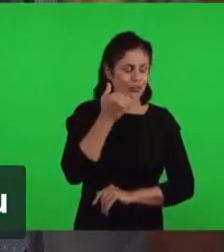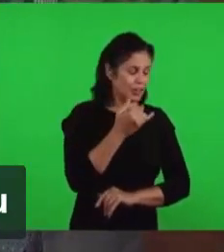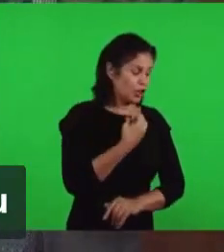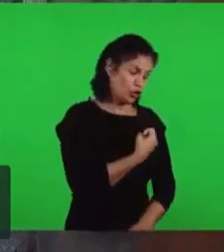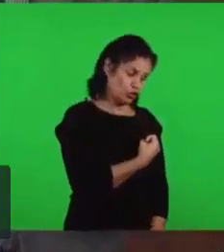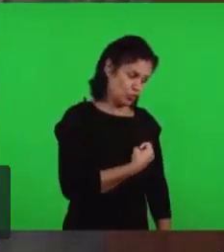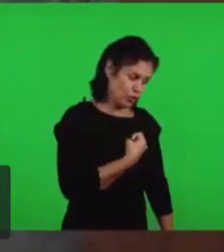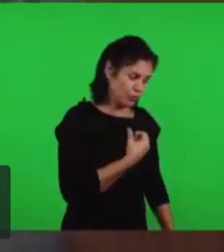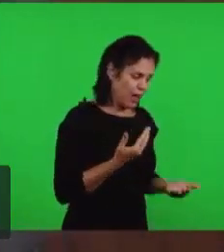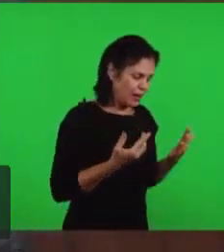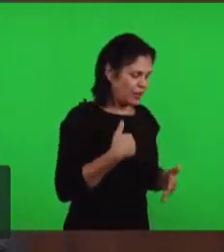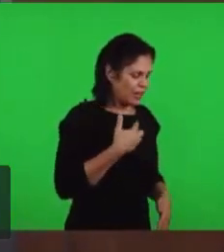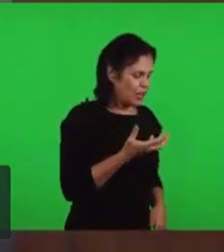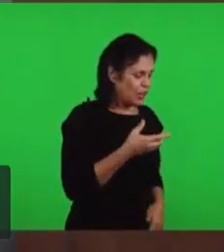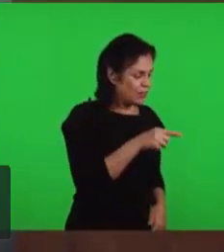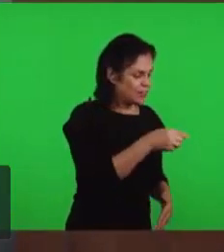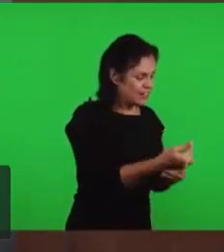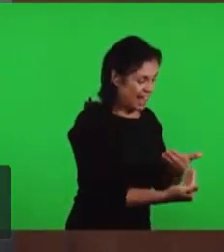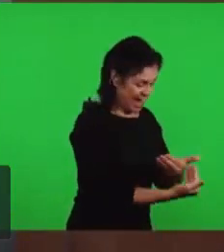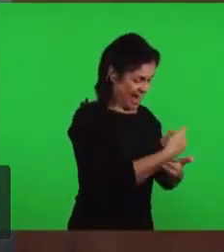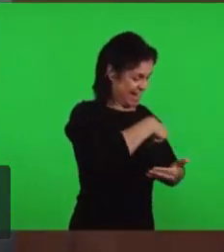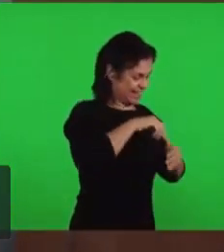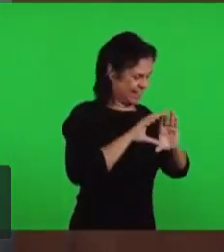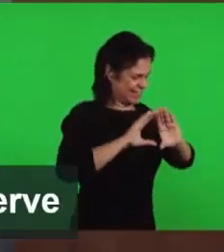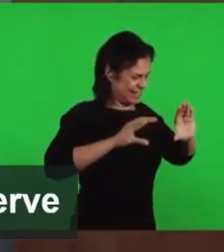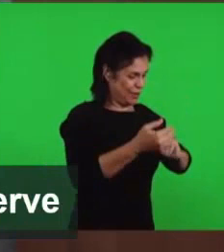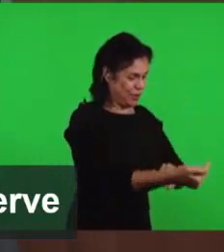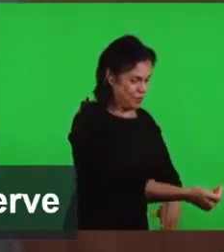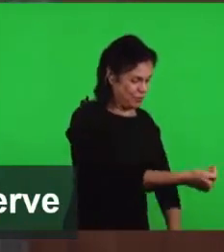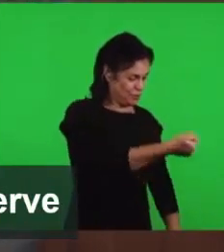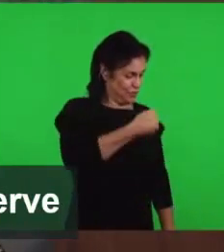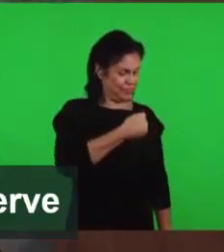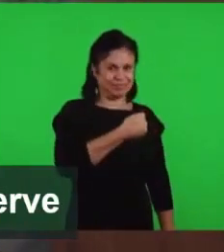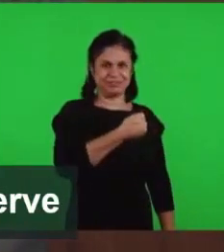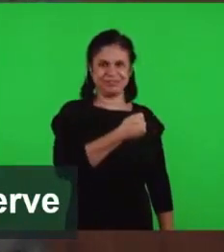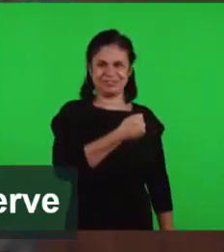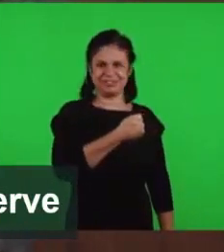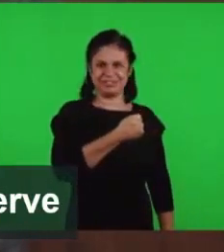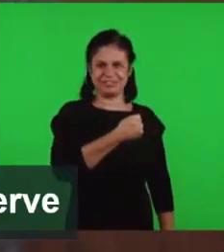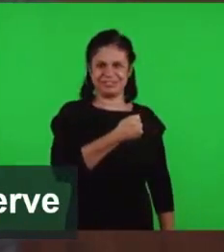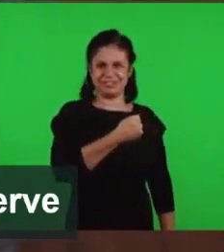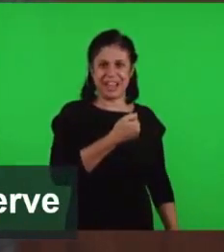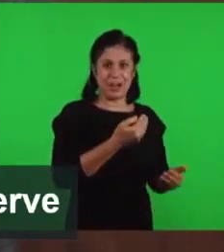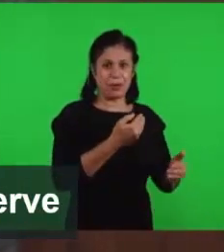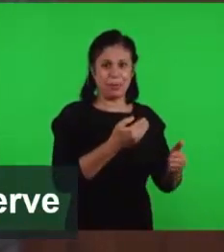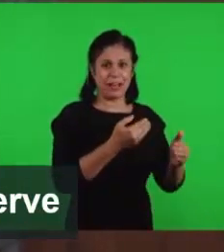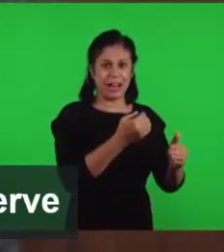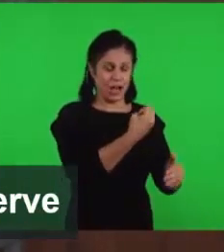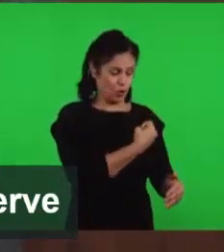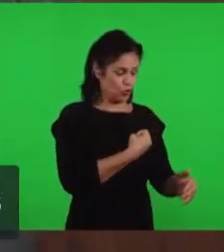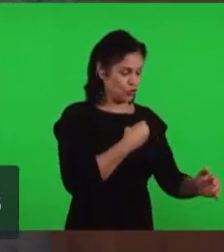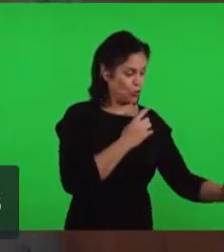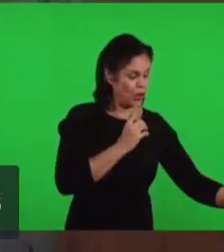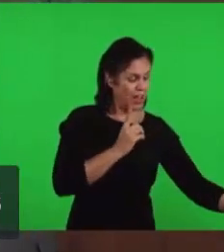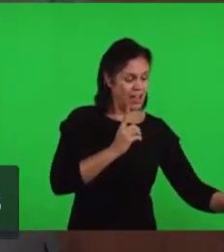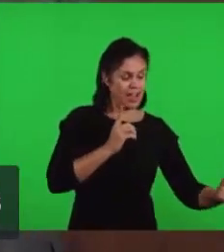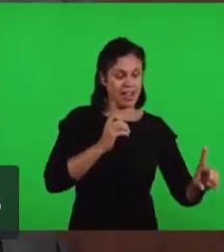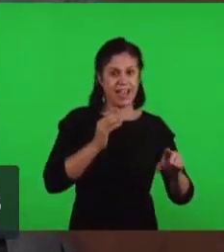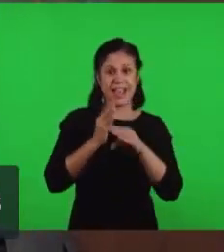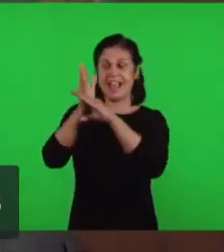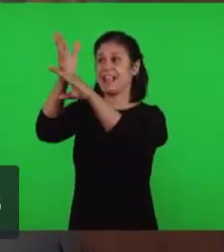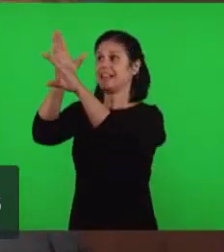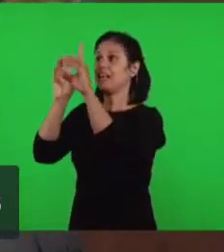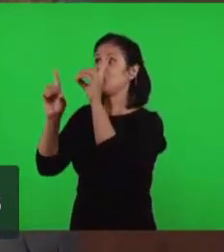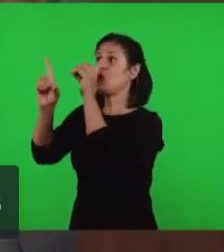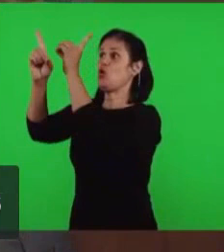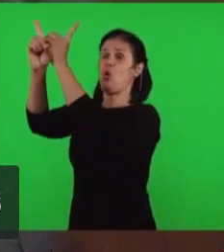eu quero que você entra aqui no céu ele entra na eternidade aqui é um encontro Observe Jesus se